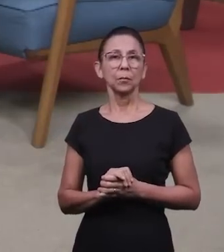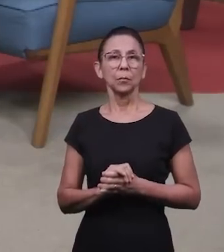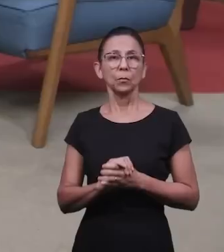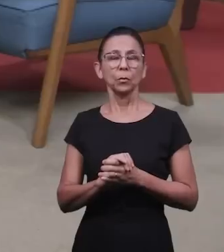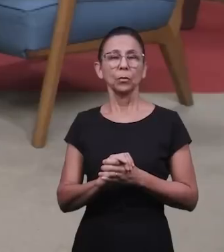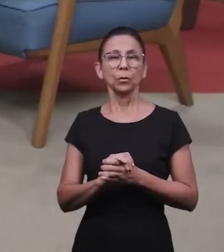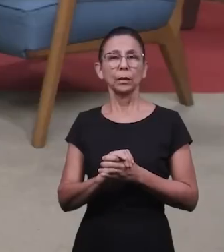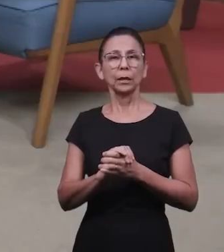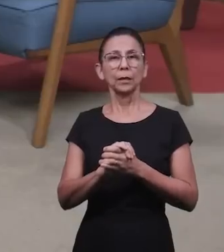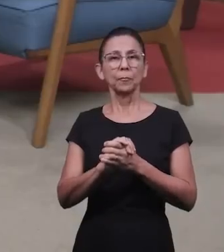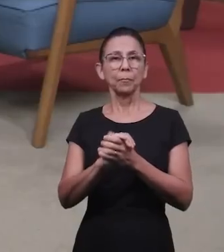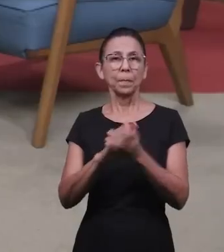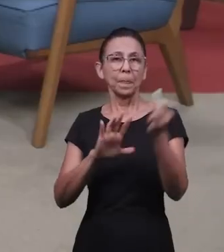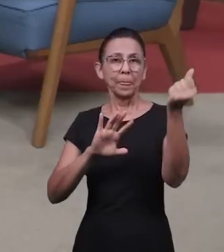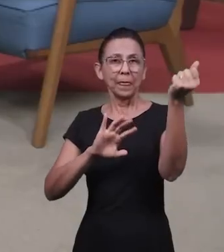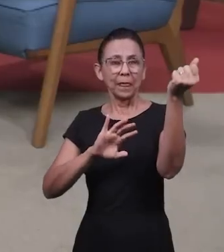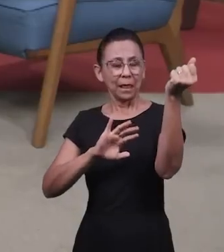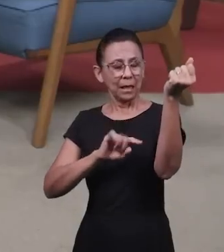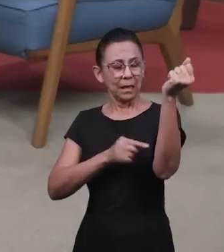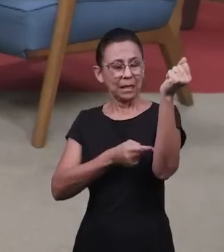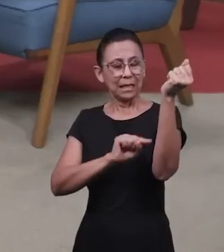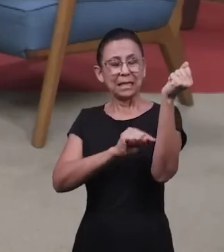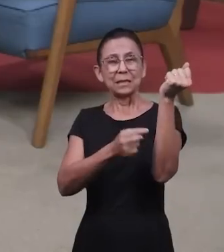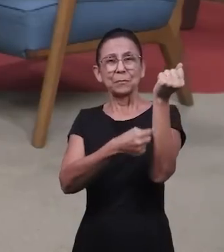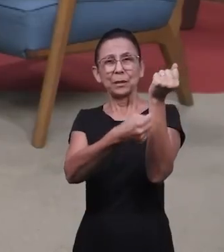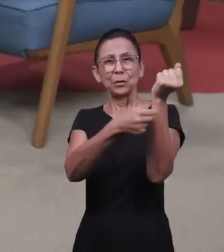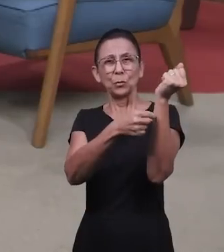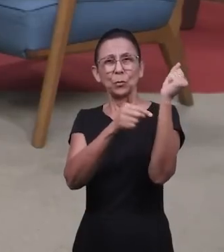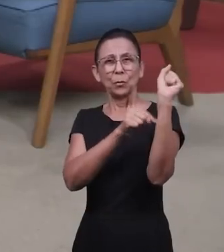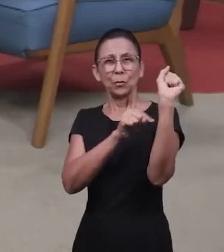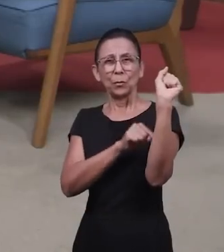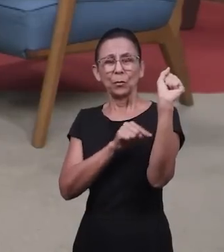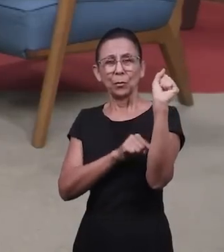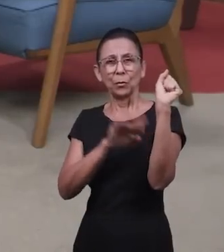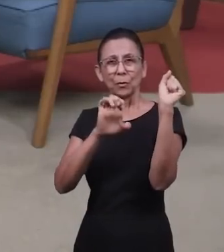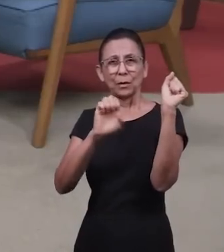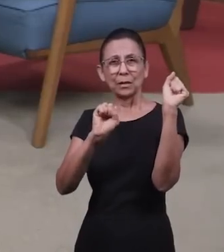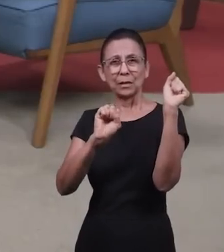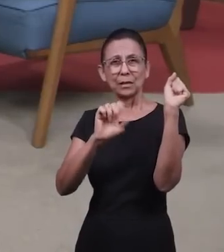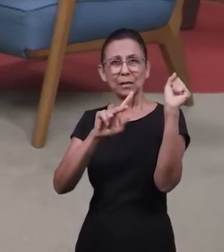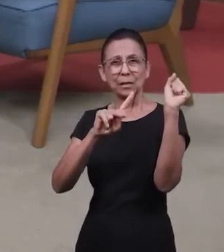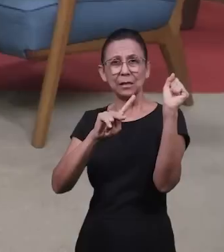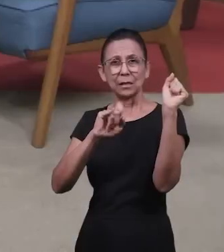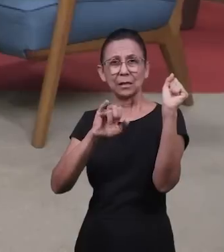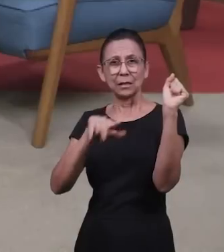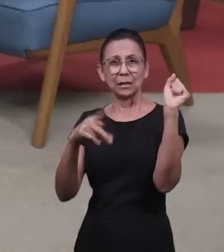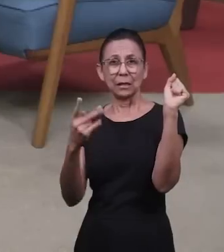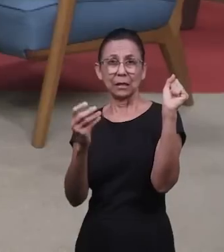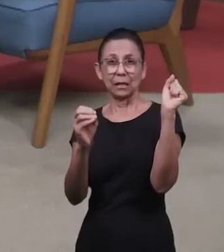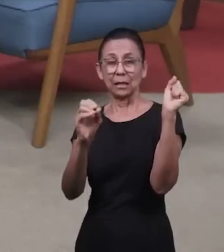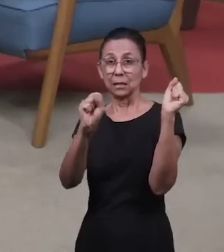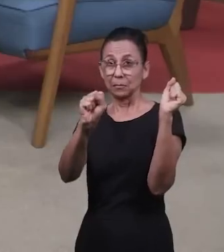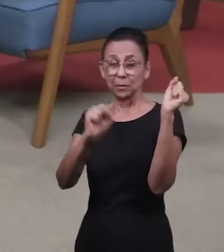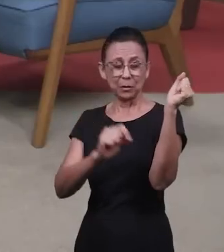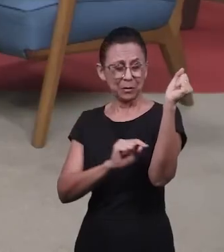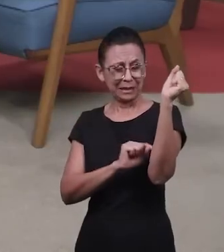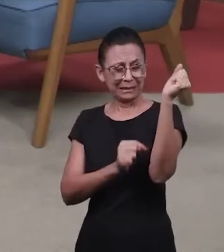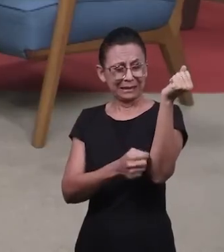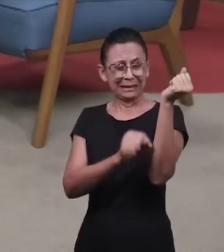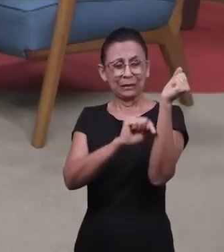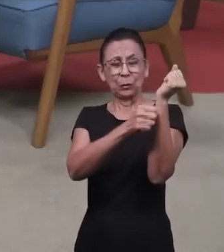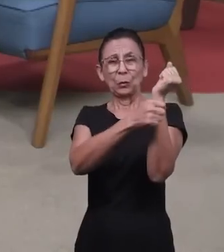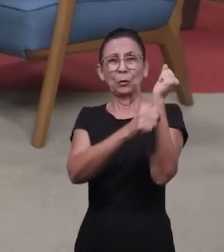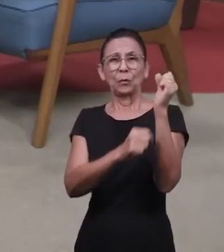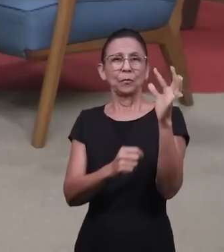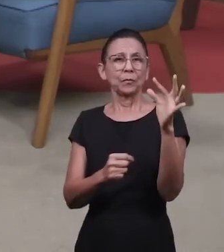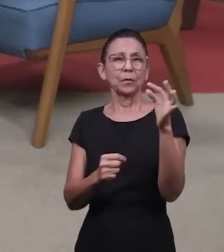vão se multiplicando. Exatamente, é o que eu ia dizer. Se você tentar visualizar uma cena como essa, vamos supor que aqui